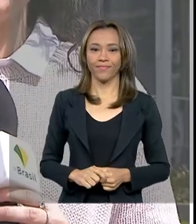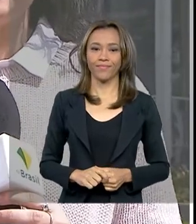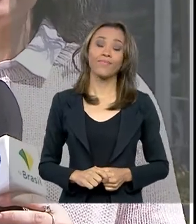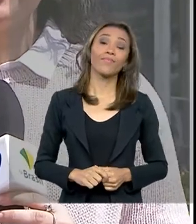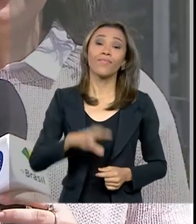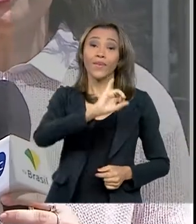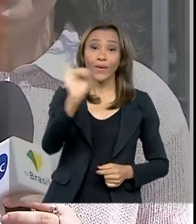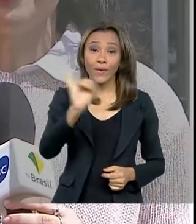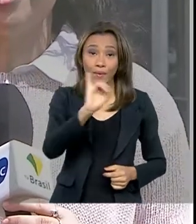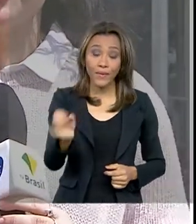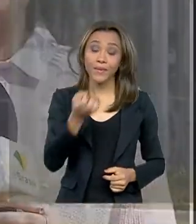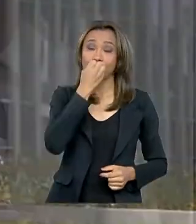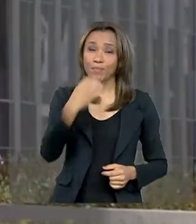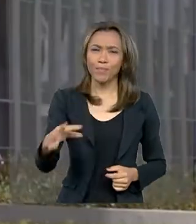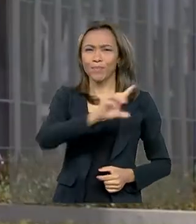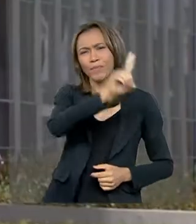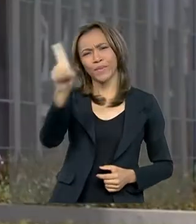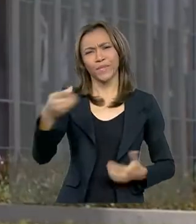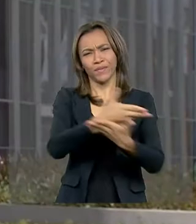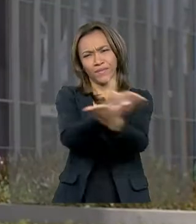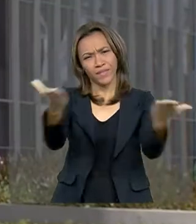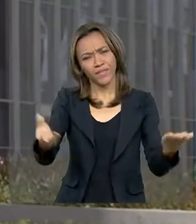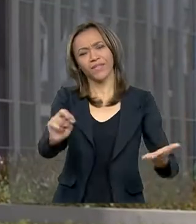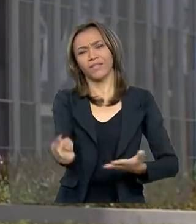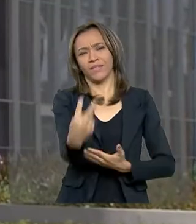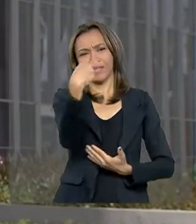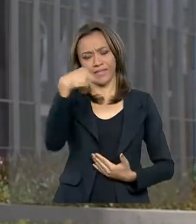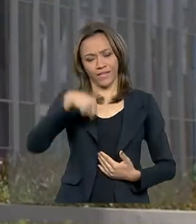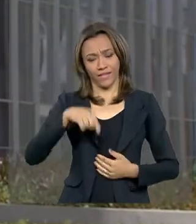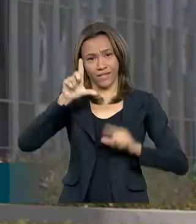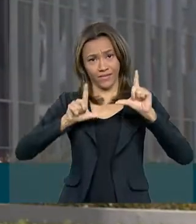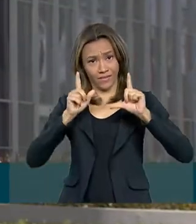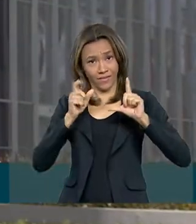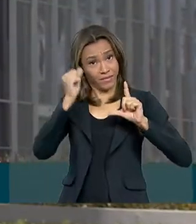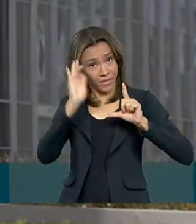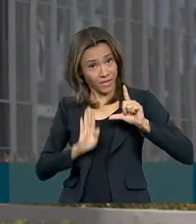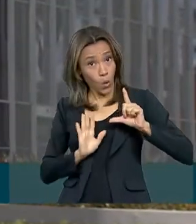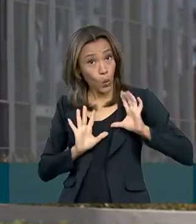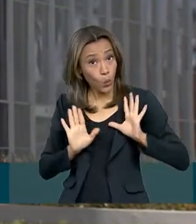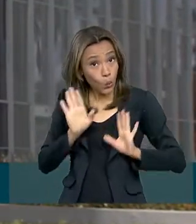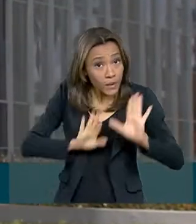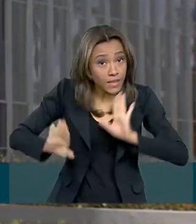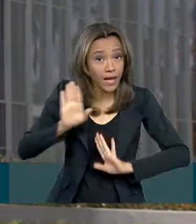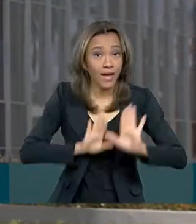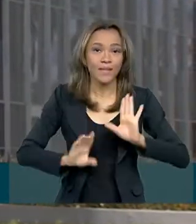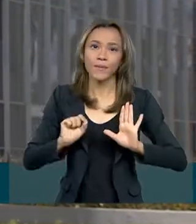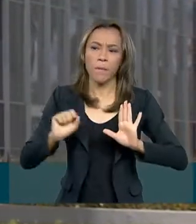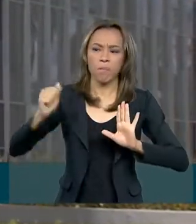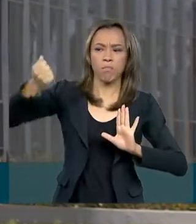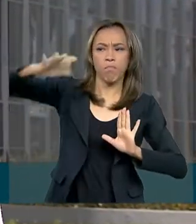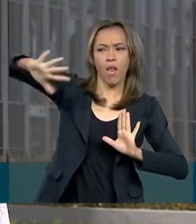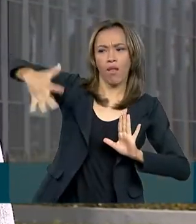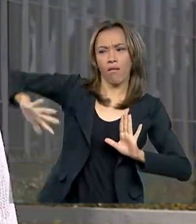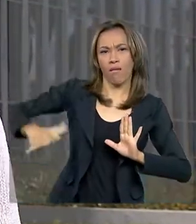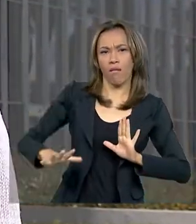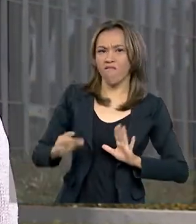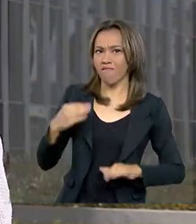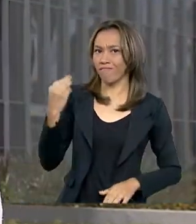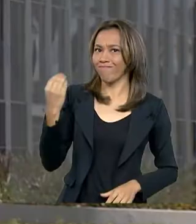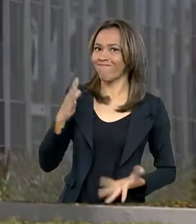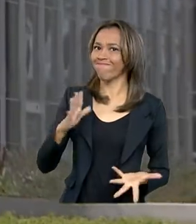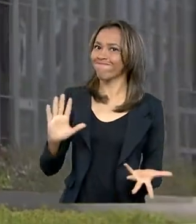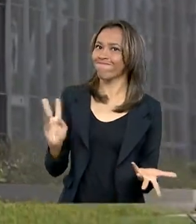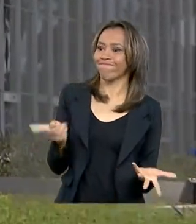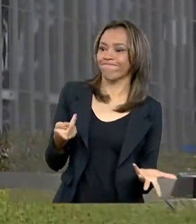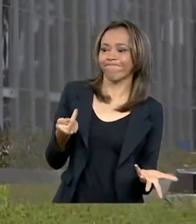Olá, Renata, bom dia a todos que nos acompanham aqui na TV Brasil. Olha, um dos principais cuidados é com as promoções falsas. Quem vai me dar as